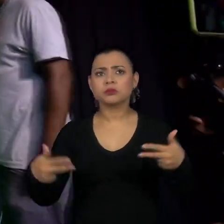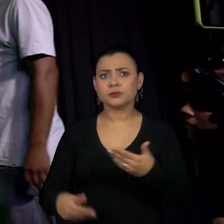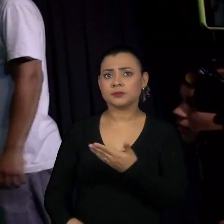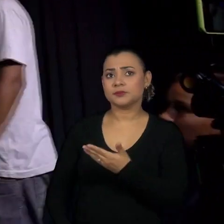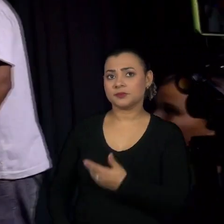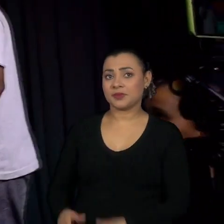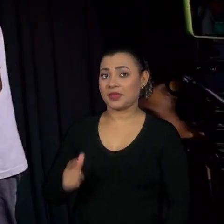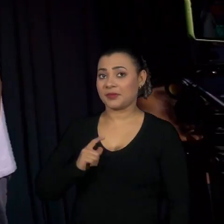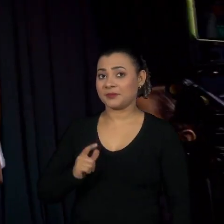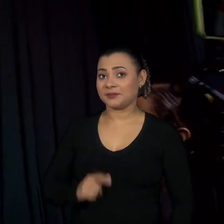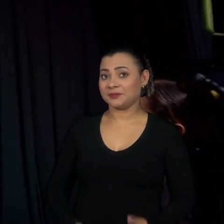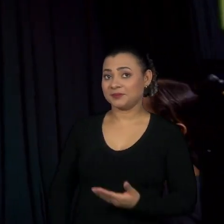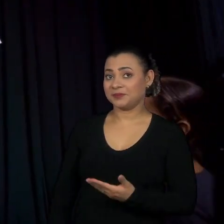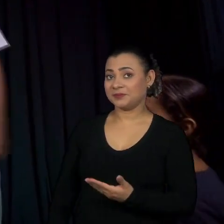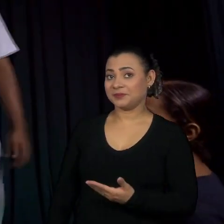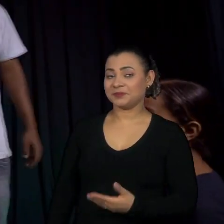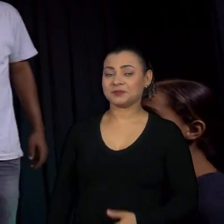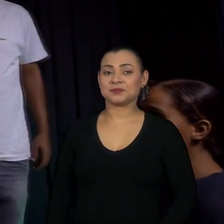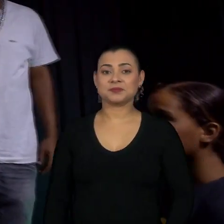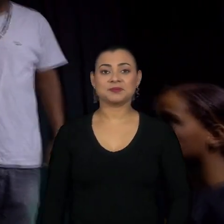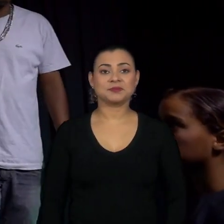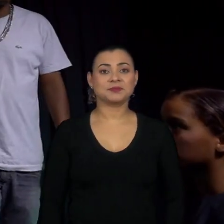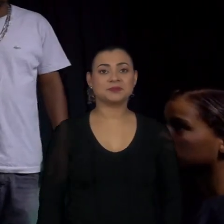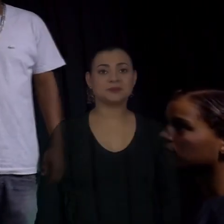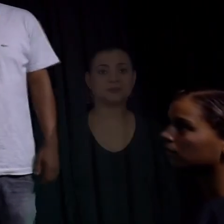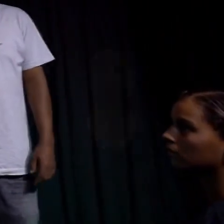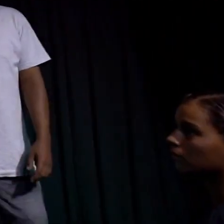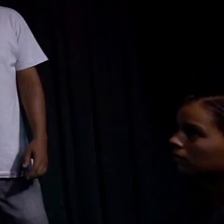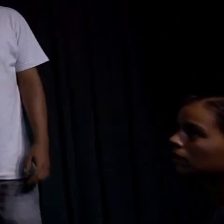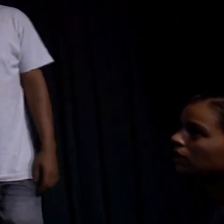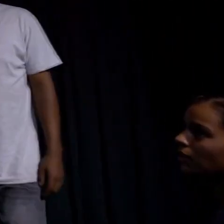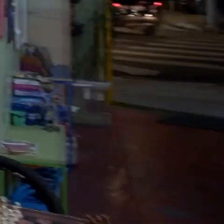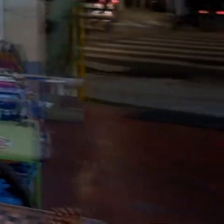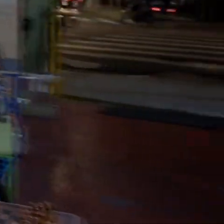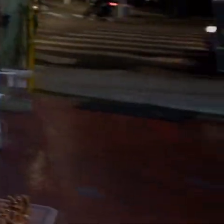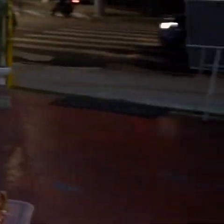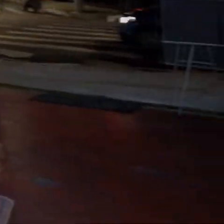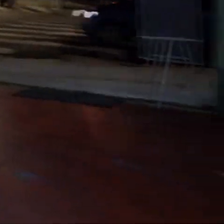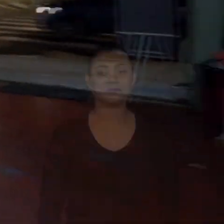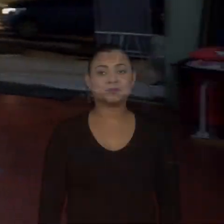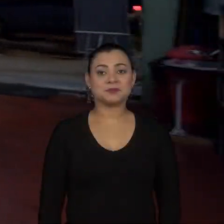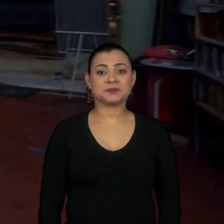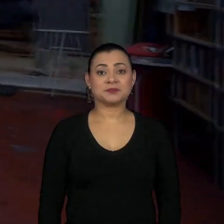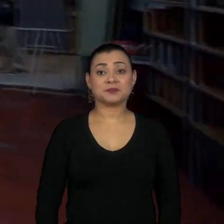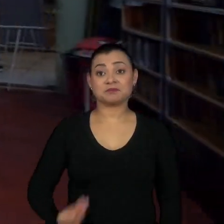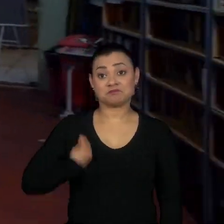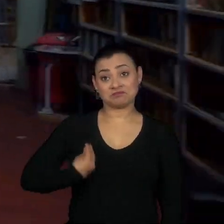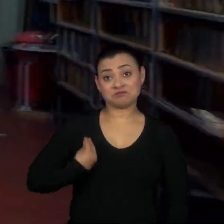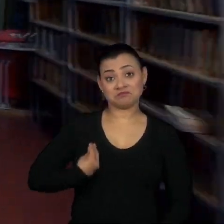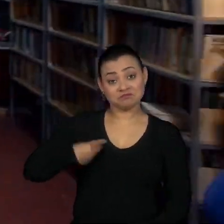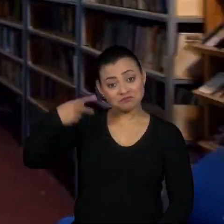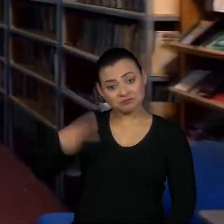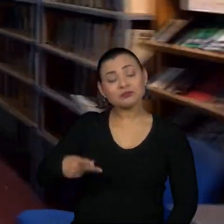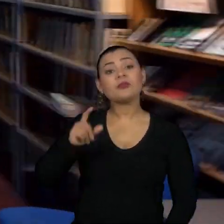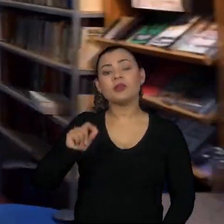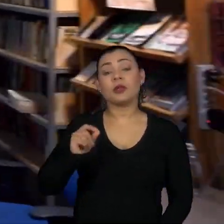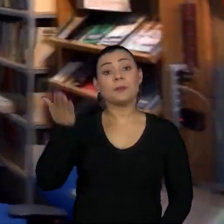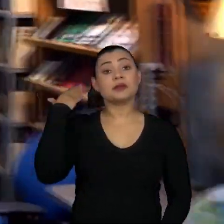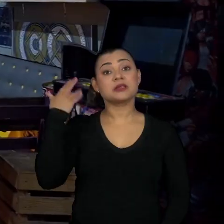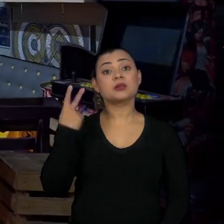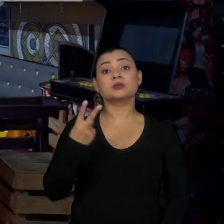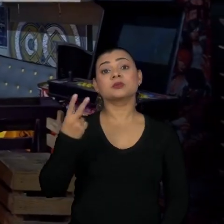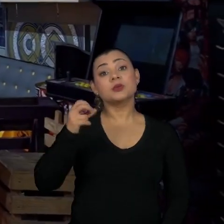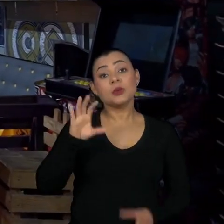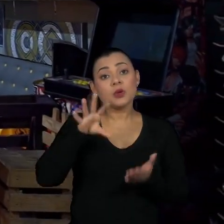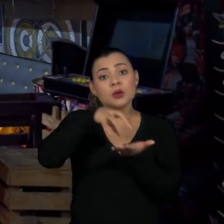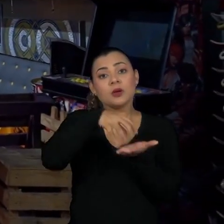Esse passinho, quem morrer não vai matar, quem matar não vai morrer ou vai matar. Aqui foi sede da subprefeitura do bairro, né?